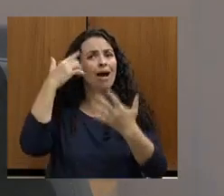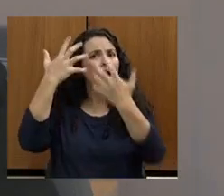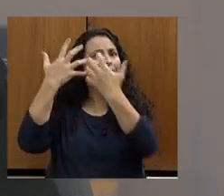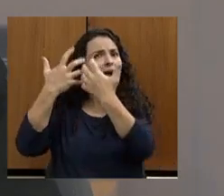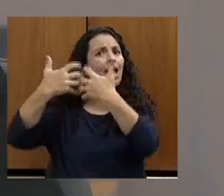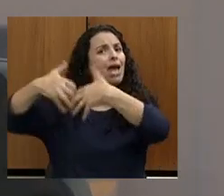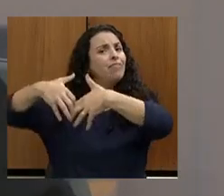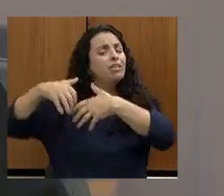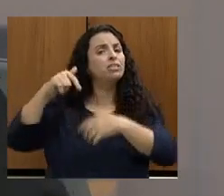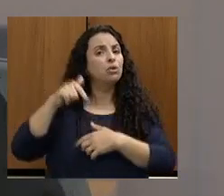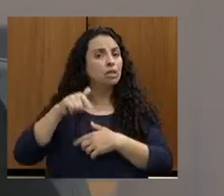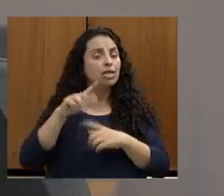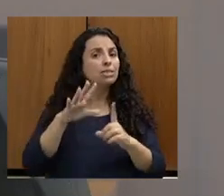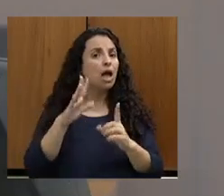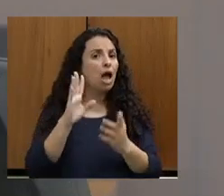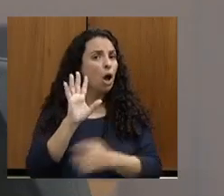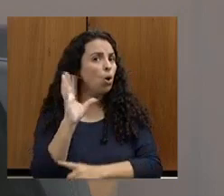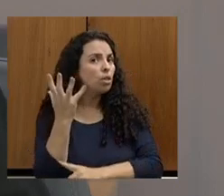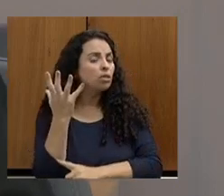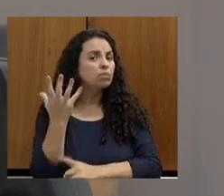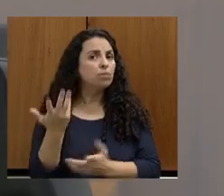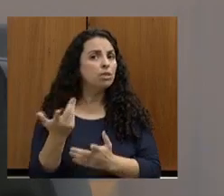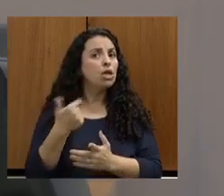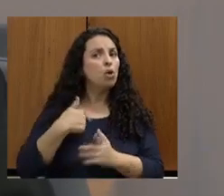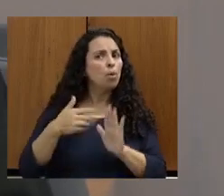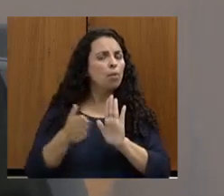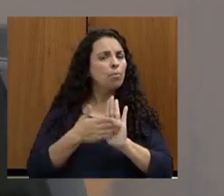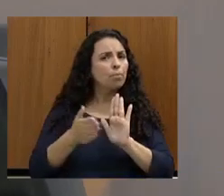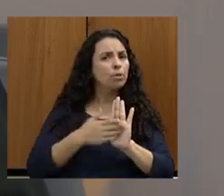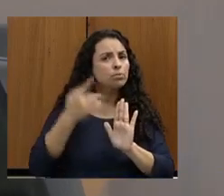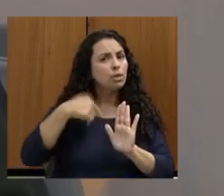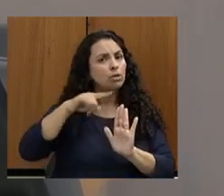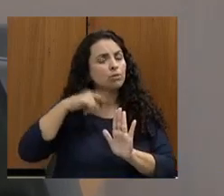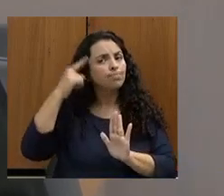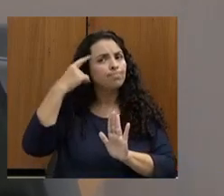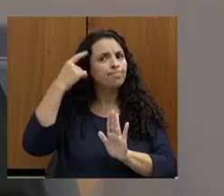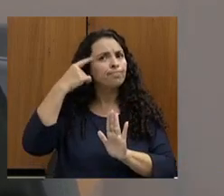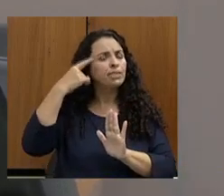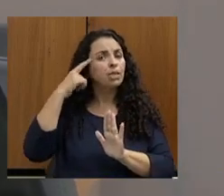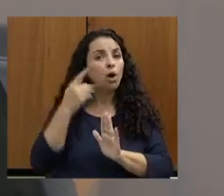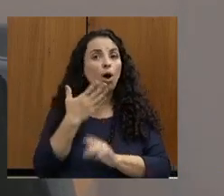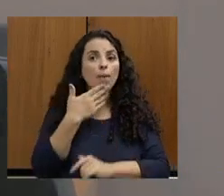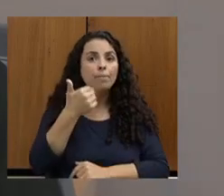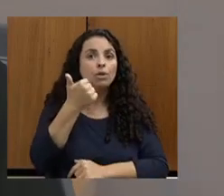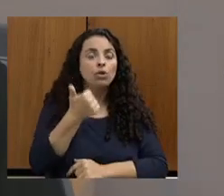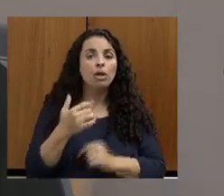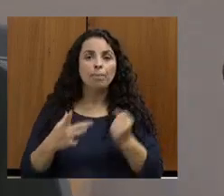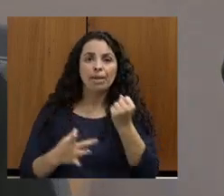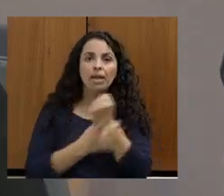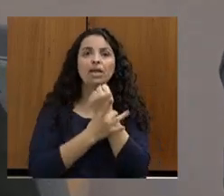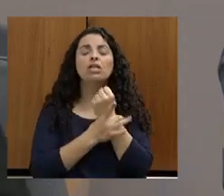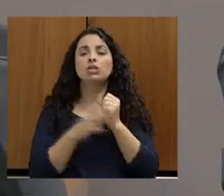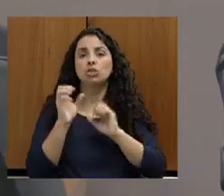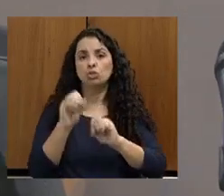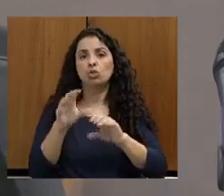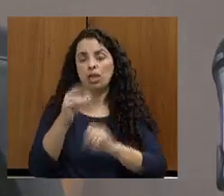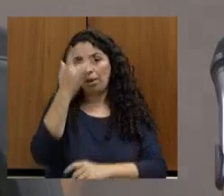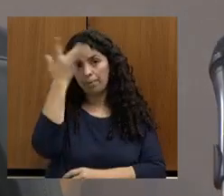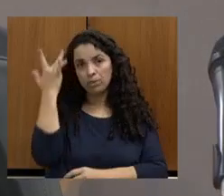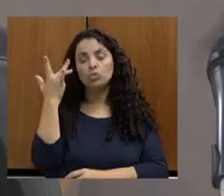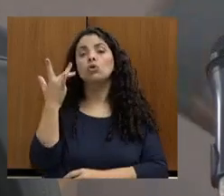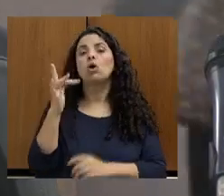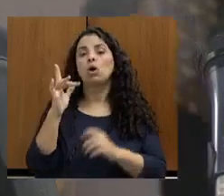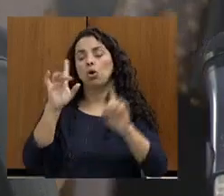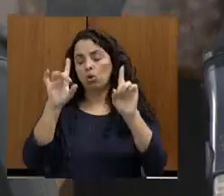proposta para que a gente possa pensar em melhorias para garantir a educação às pessoas com deficiência.